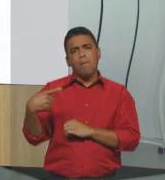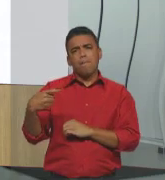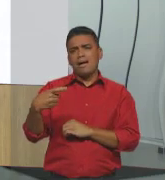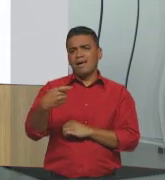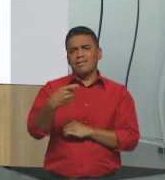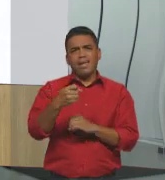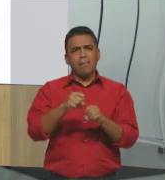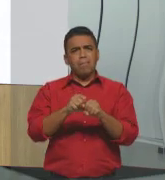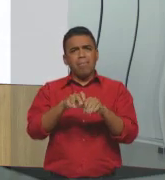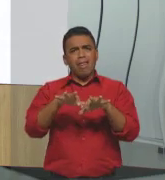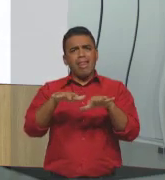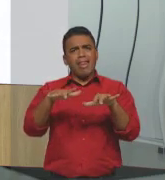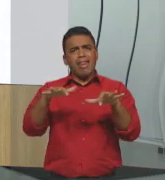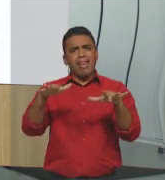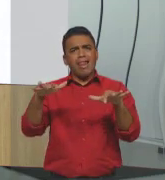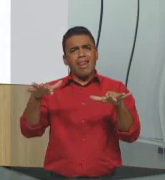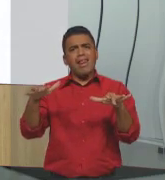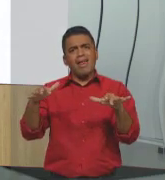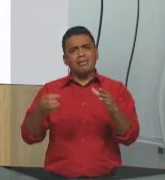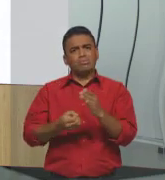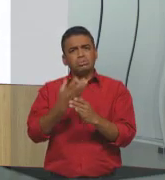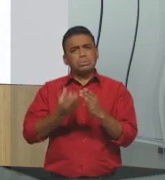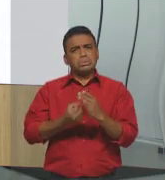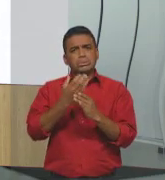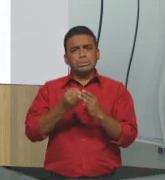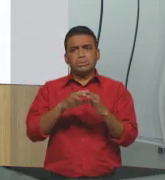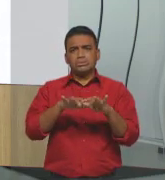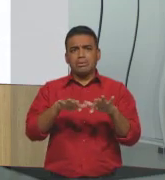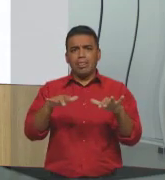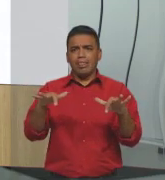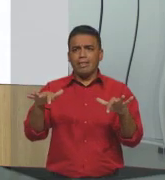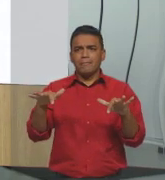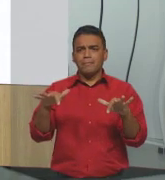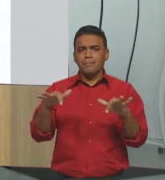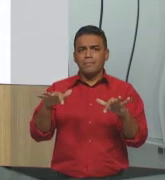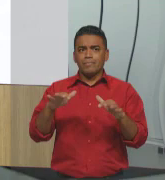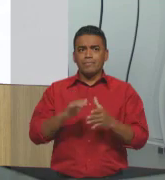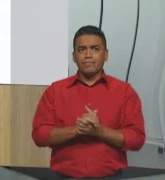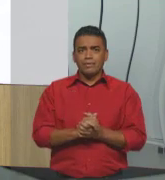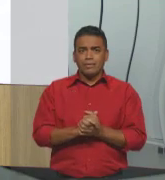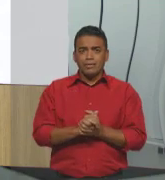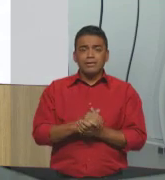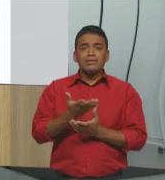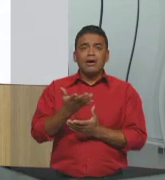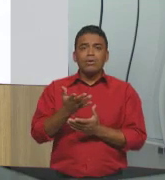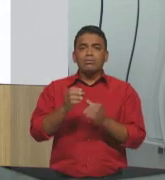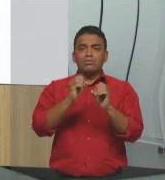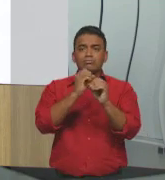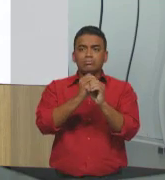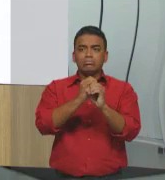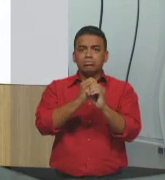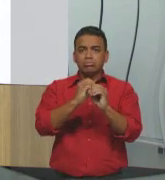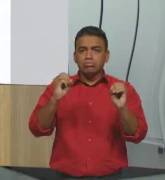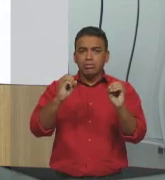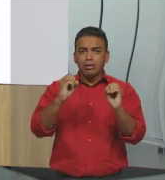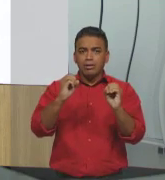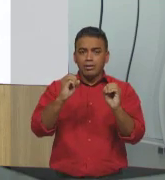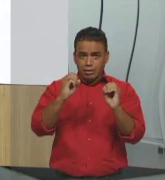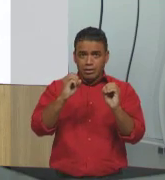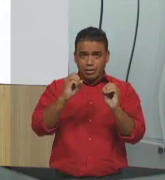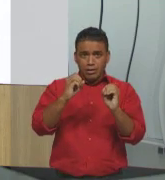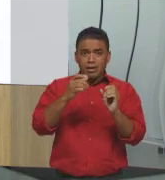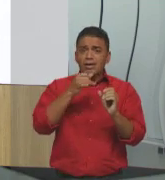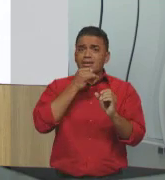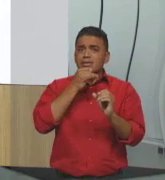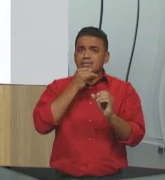reproduzir assexuadamente, por divisão binária. E a partir do momento, então, que elas vão se dividir, esse plasmídio, ele se